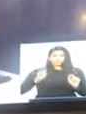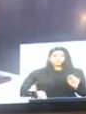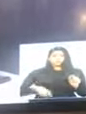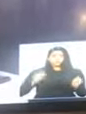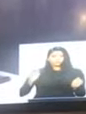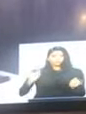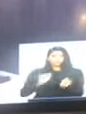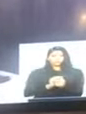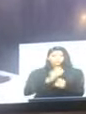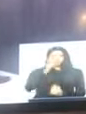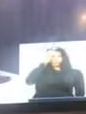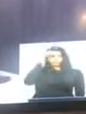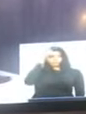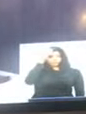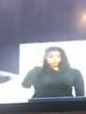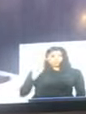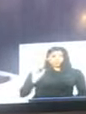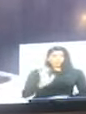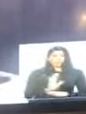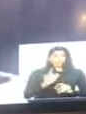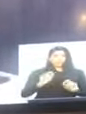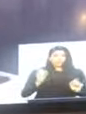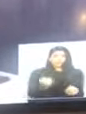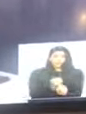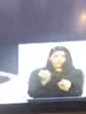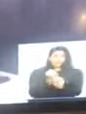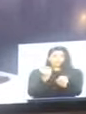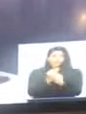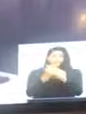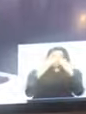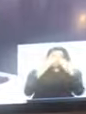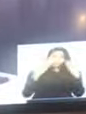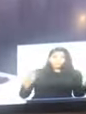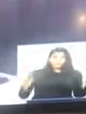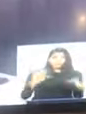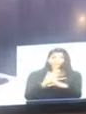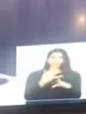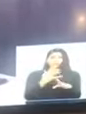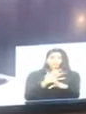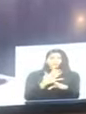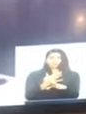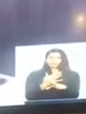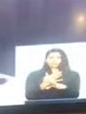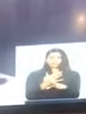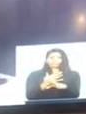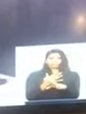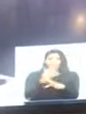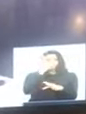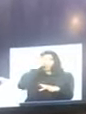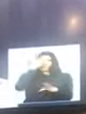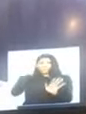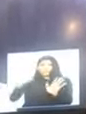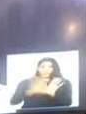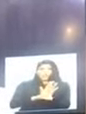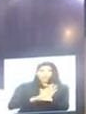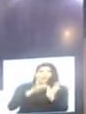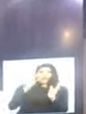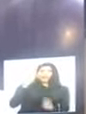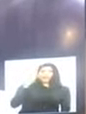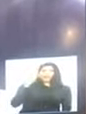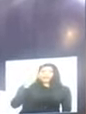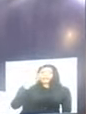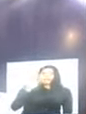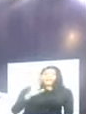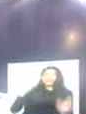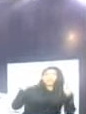governo do estado, que já foi licitado pelo governo do estado e deverá começar após a quadra